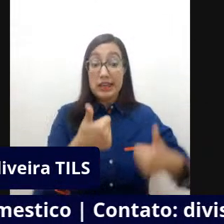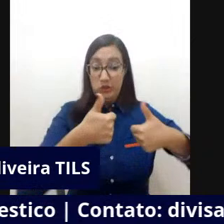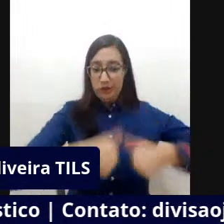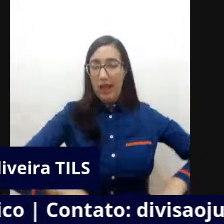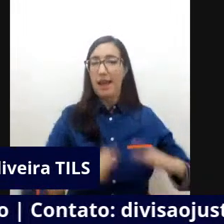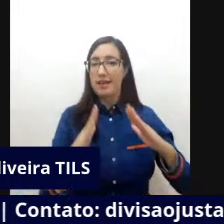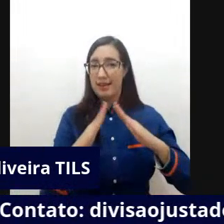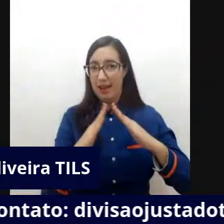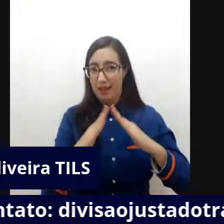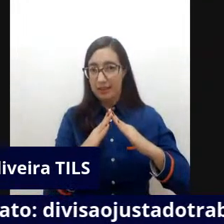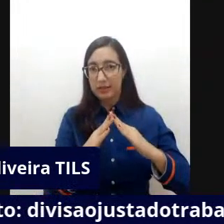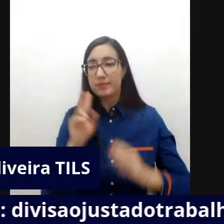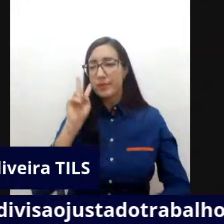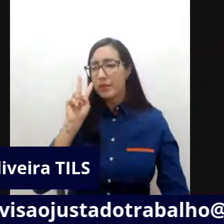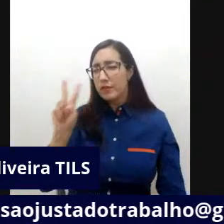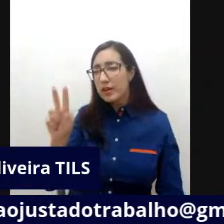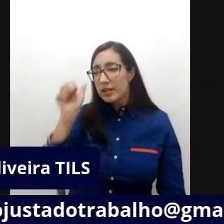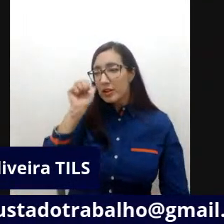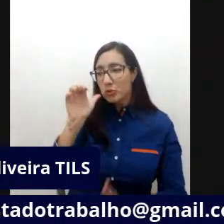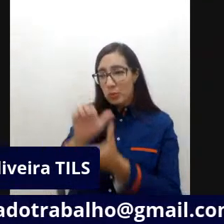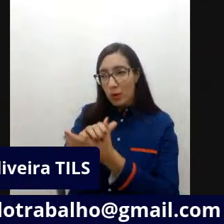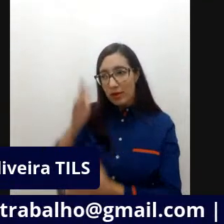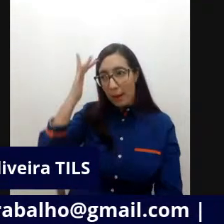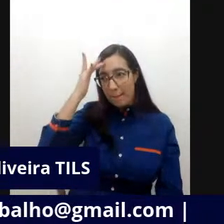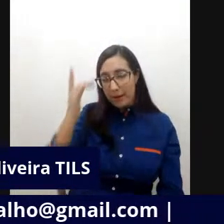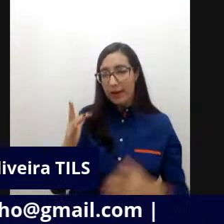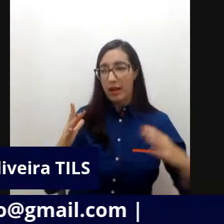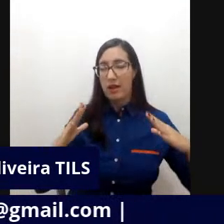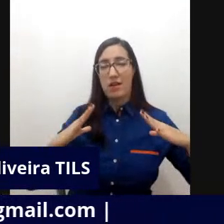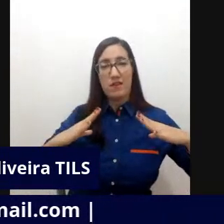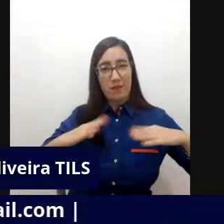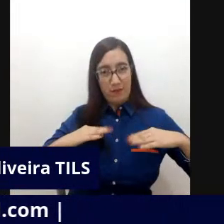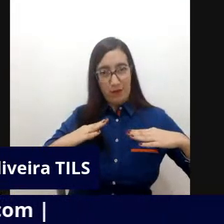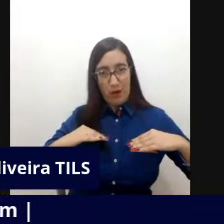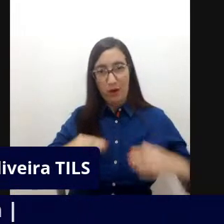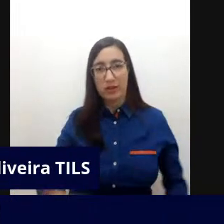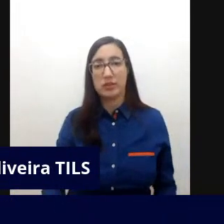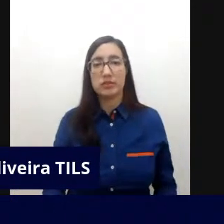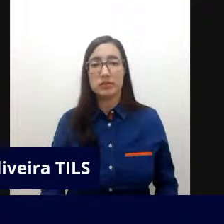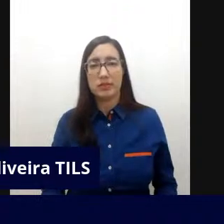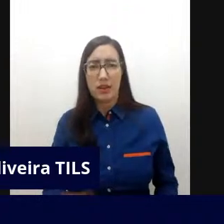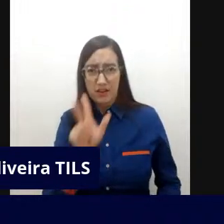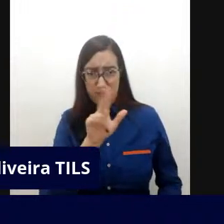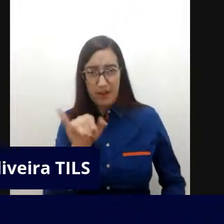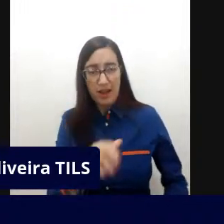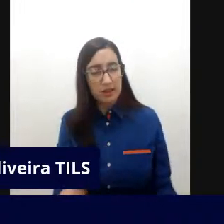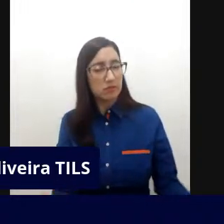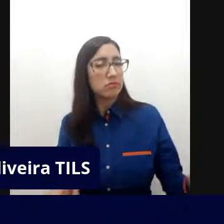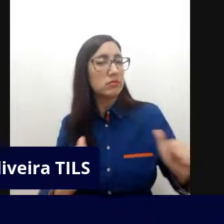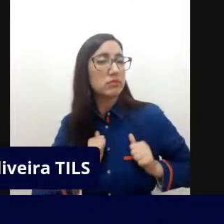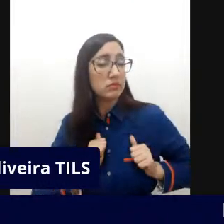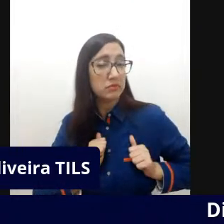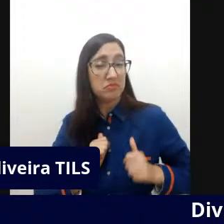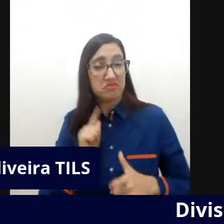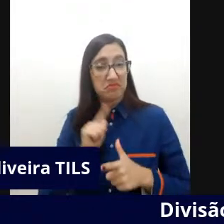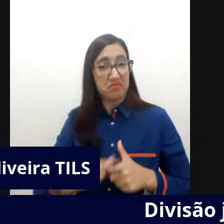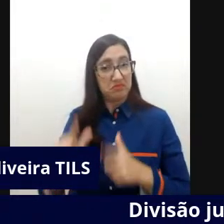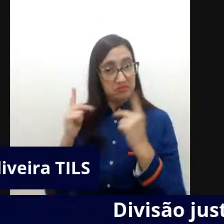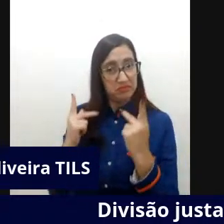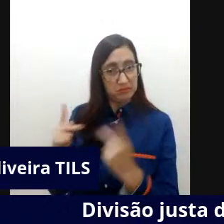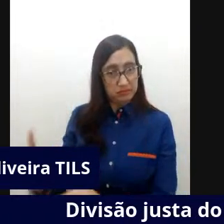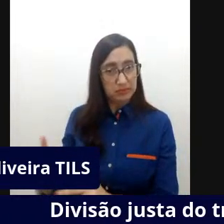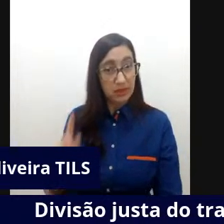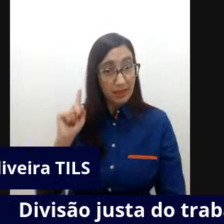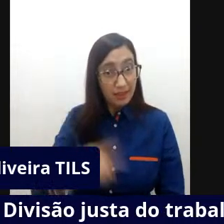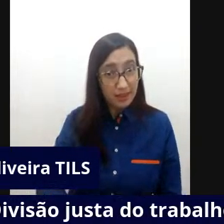que ele chegar e a trabalhadora não teve tempo de fazer mais algumas tarefas designadas para ela,